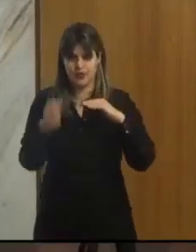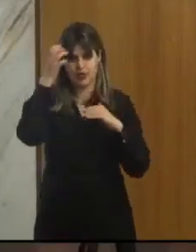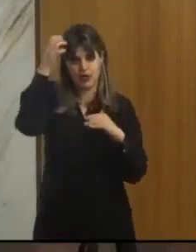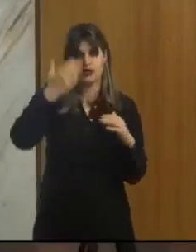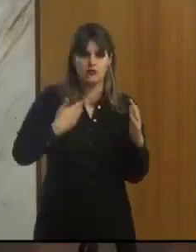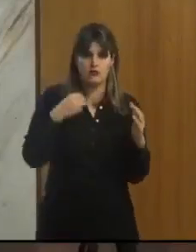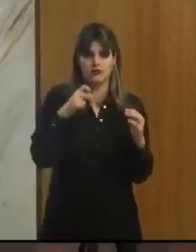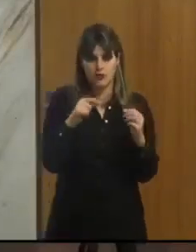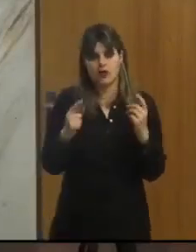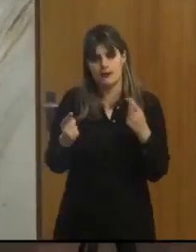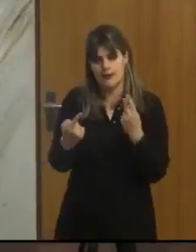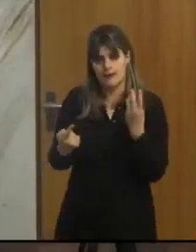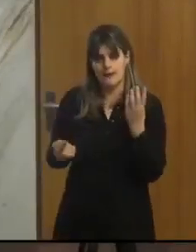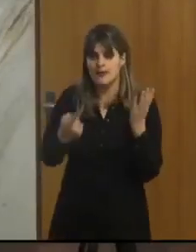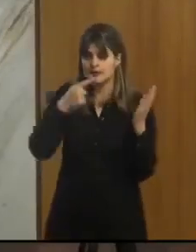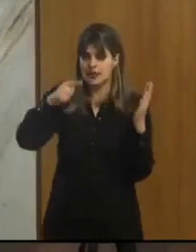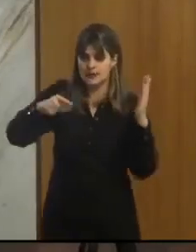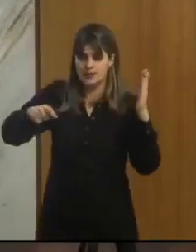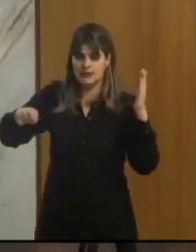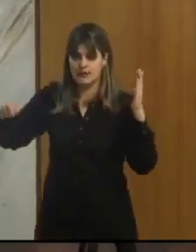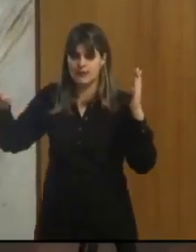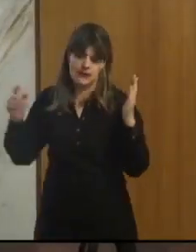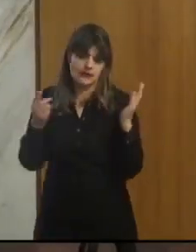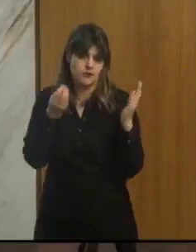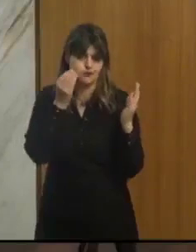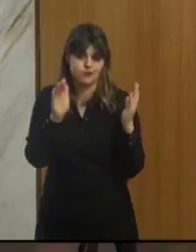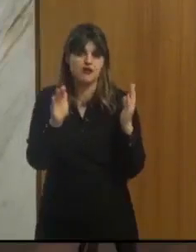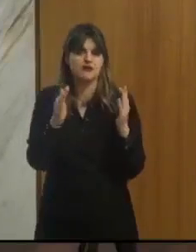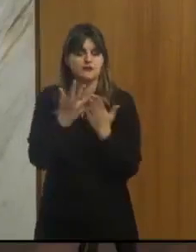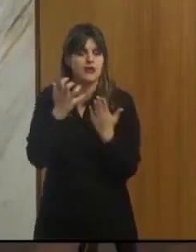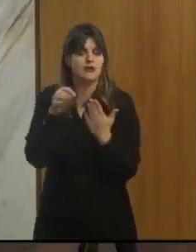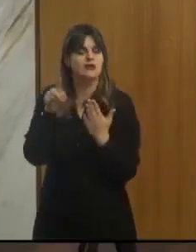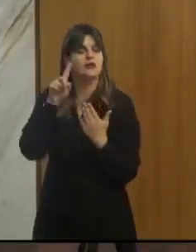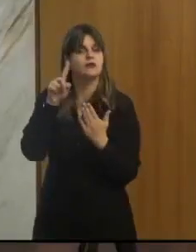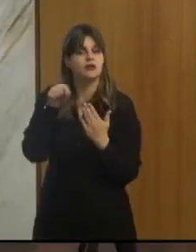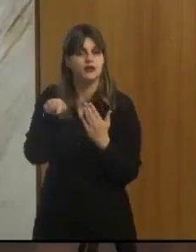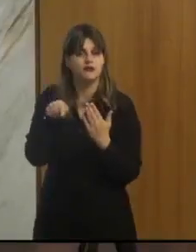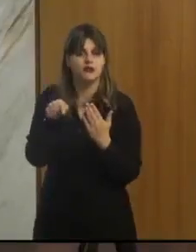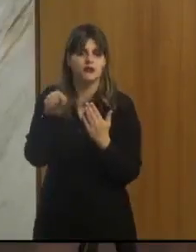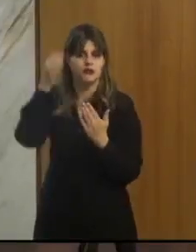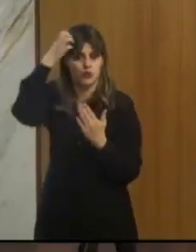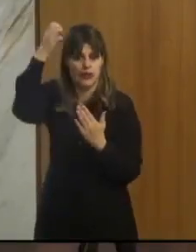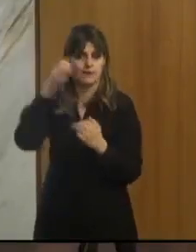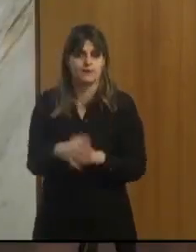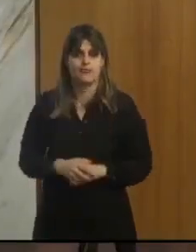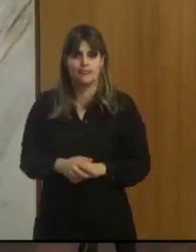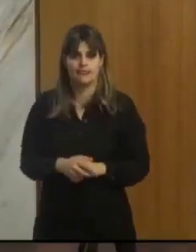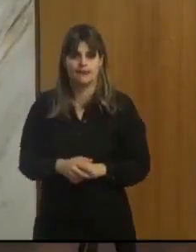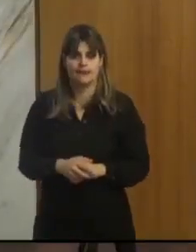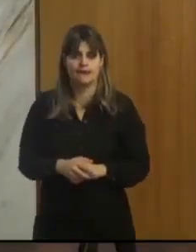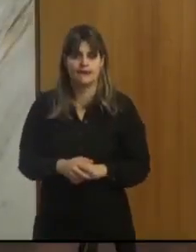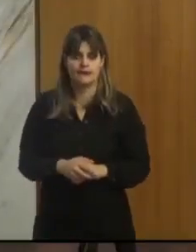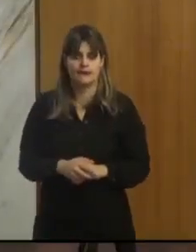rei dos Algarves, que se repete nos corais todos, mas que referencia a importância deste rei. Por